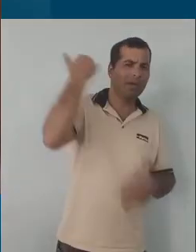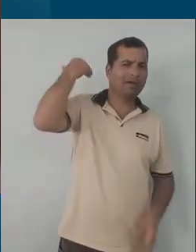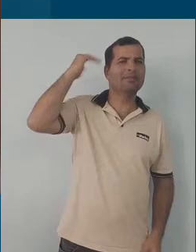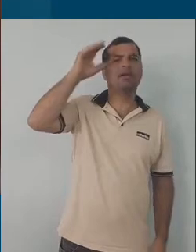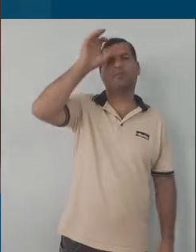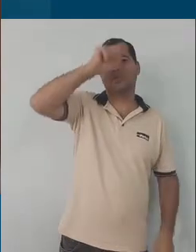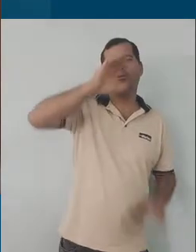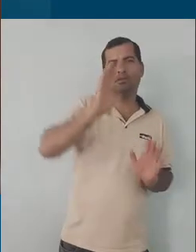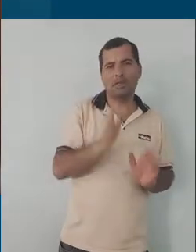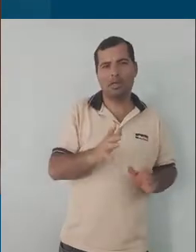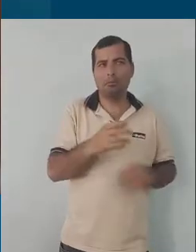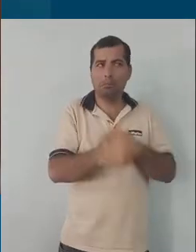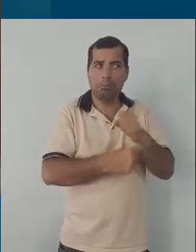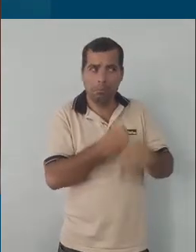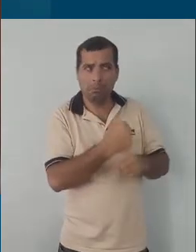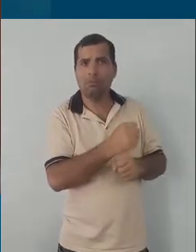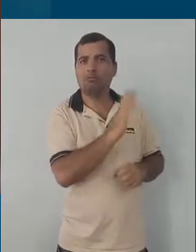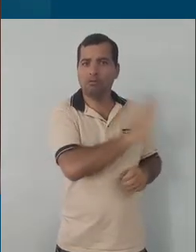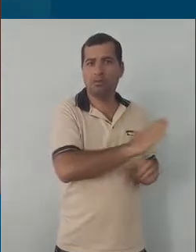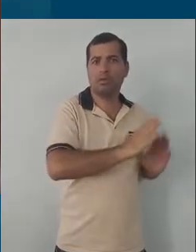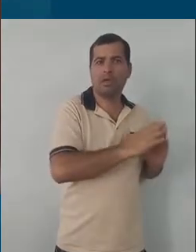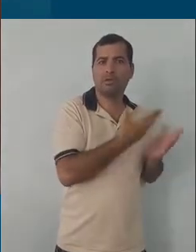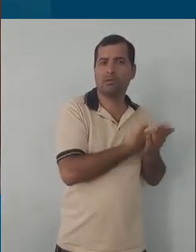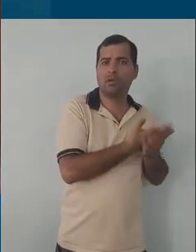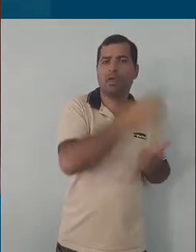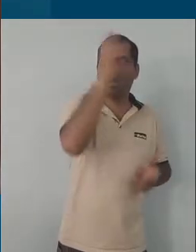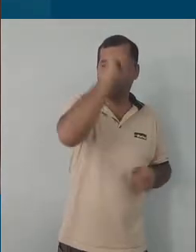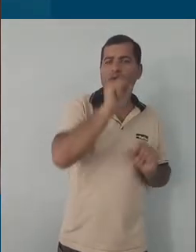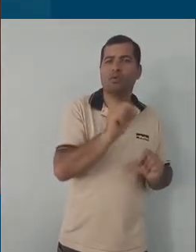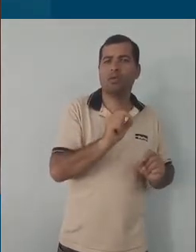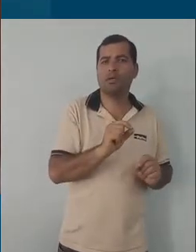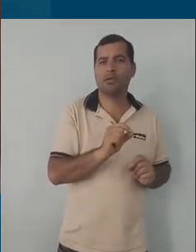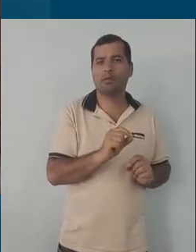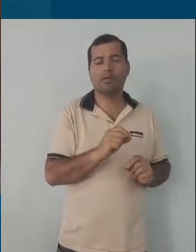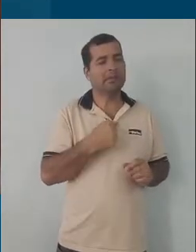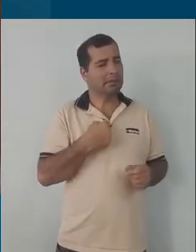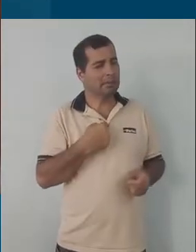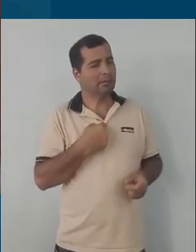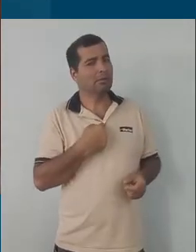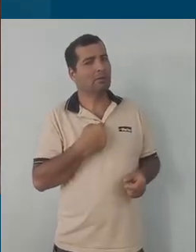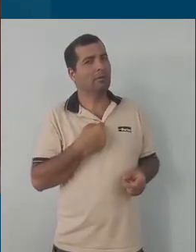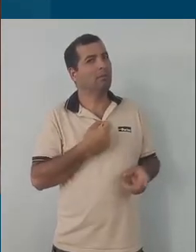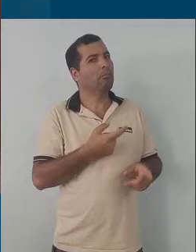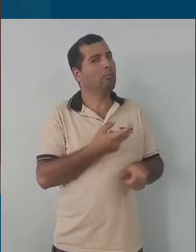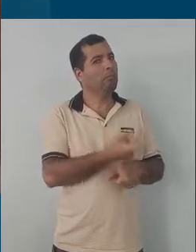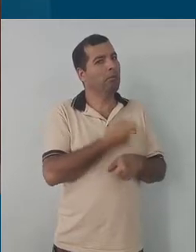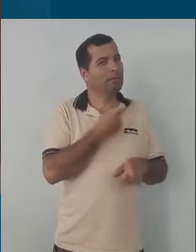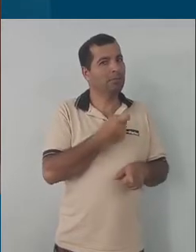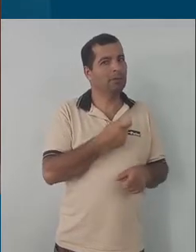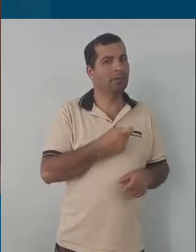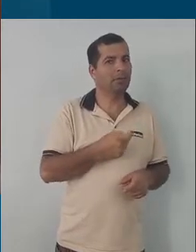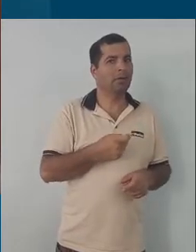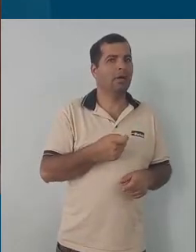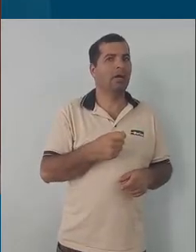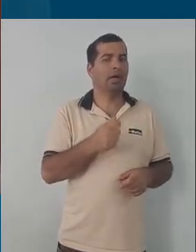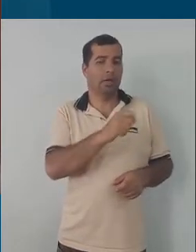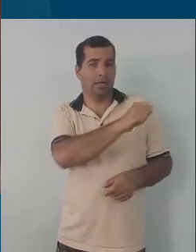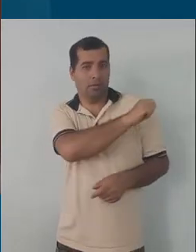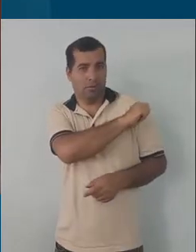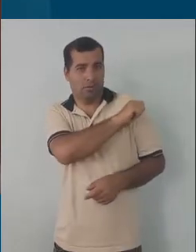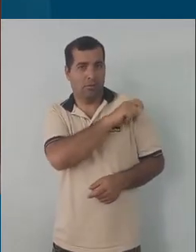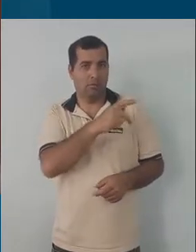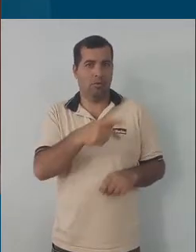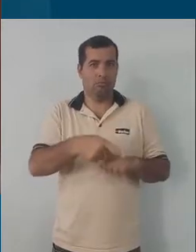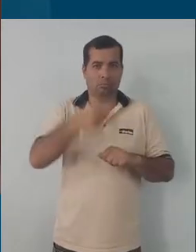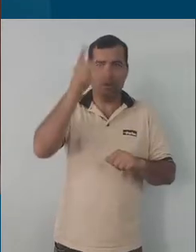e o que nós aprendemos na escola? Olha, eu descubro que os meus alunos do pós-graduação, que eles não estejam aqui me ouvindo, apesar de que eu digo isso para